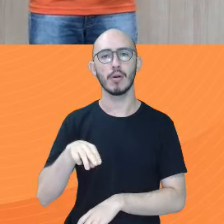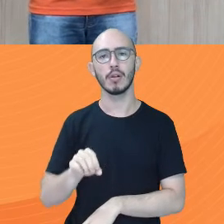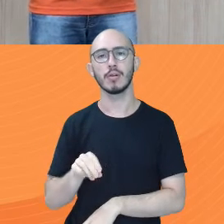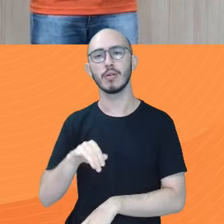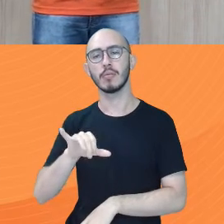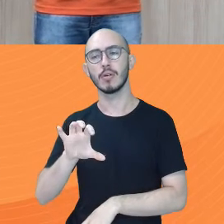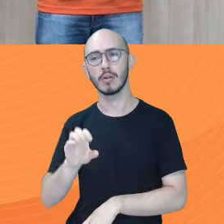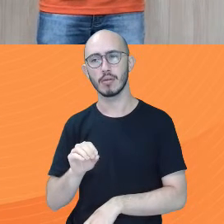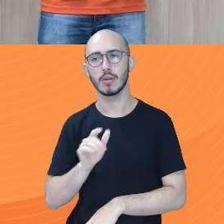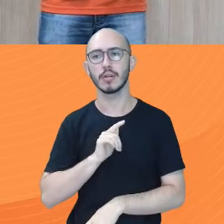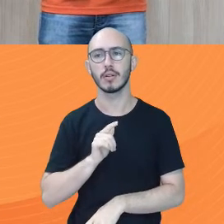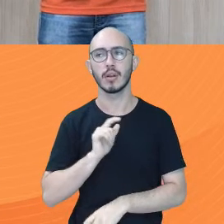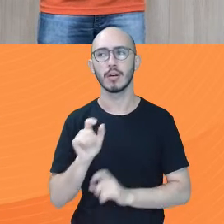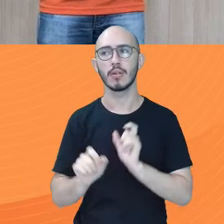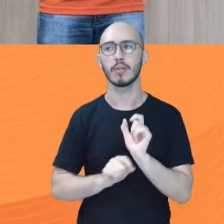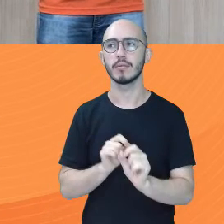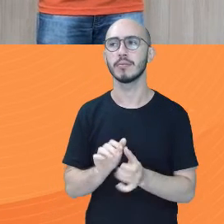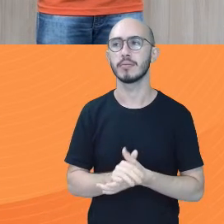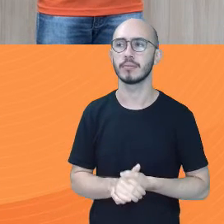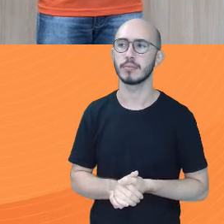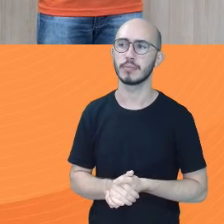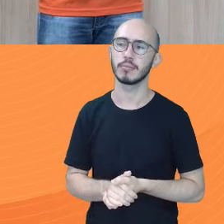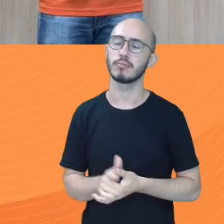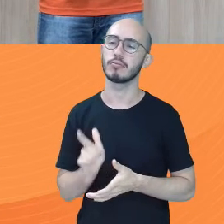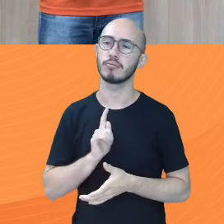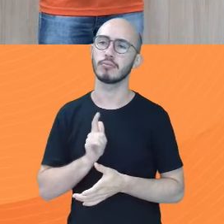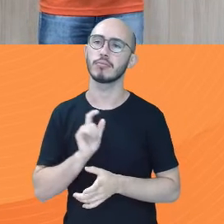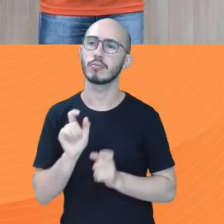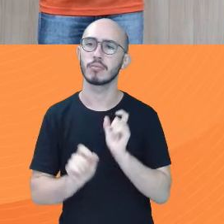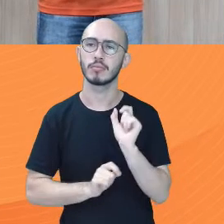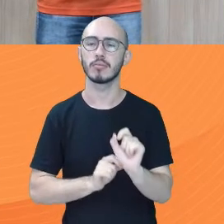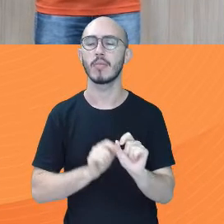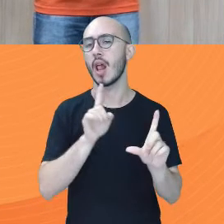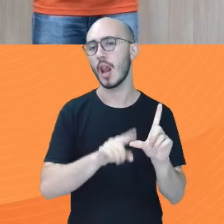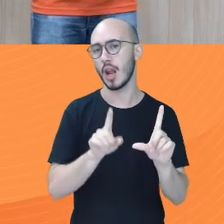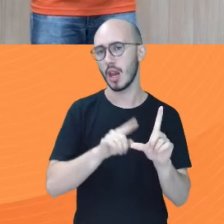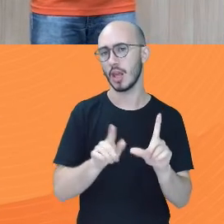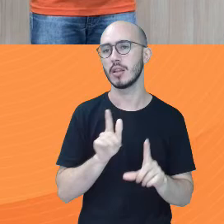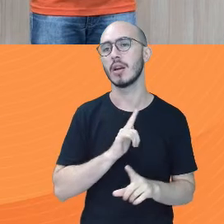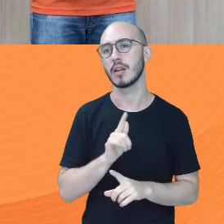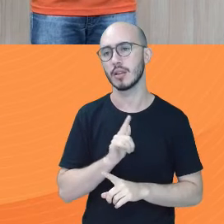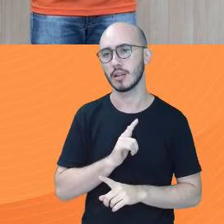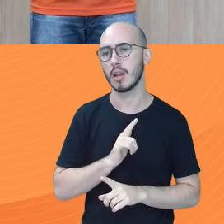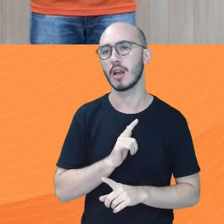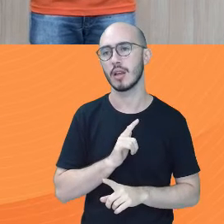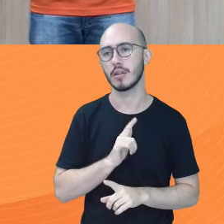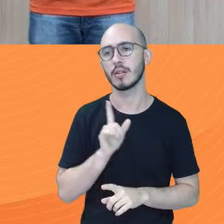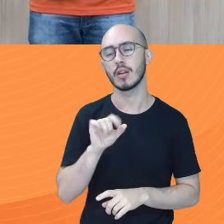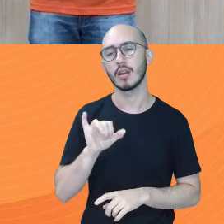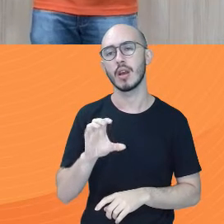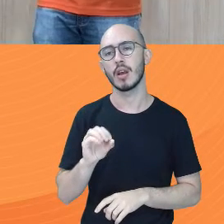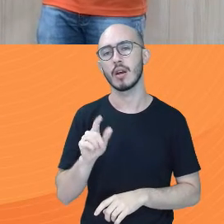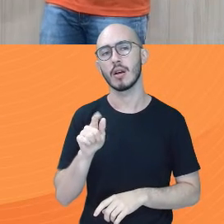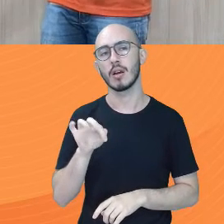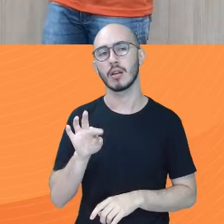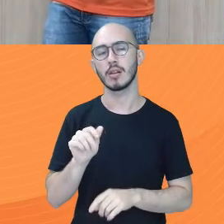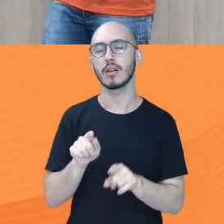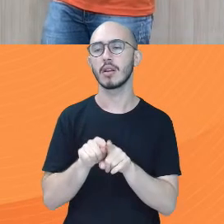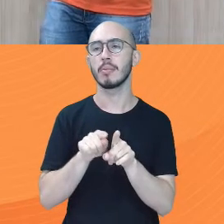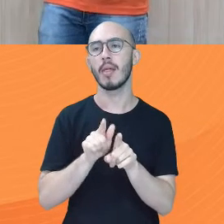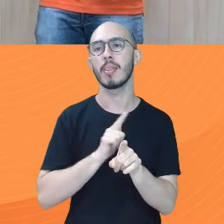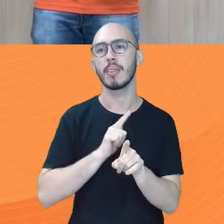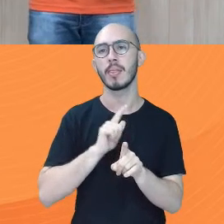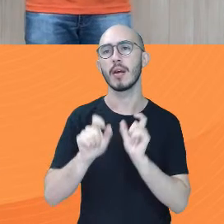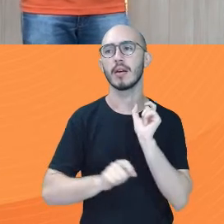cada monômio a gente tem a parte literal, que são as letras, né, que são as incógnitas, e a gente tem